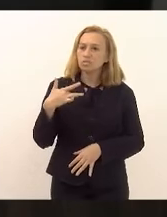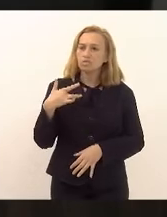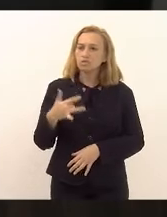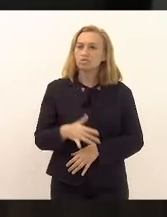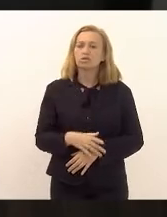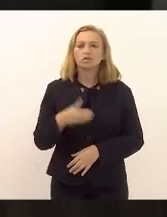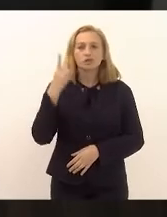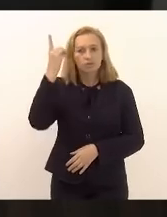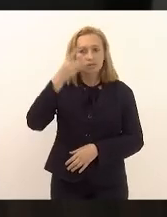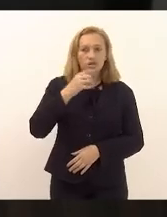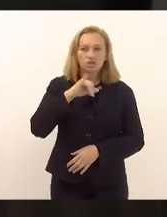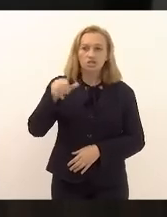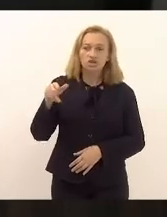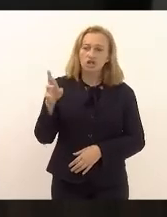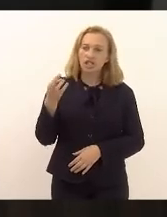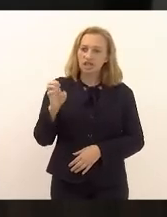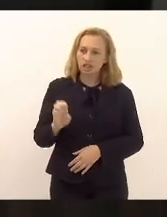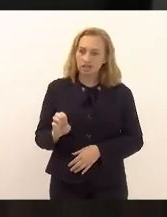deputado Jari.